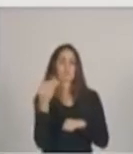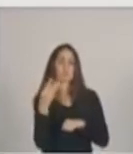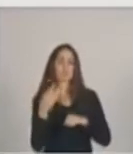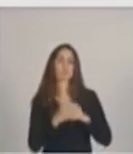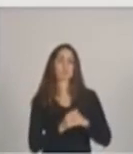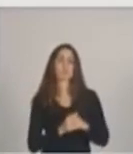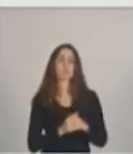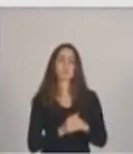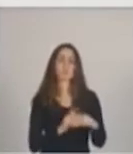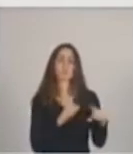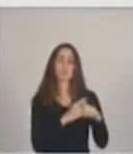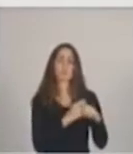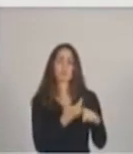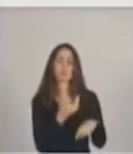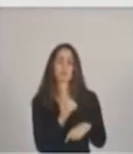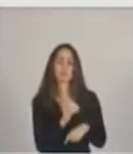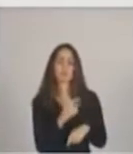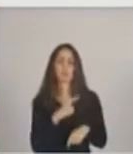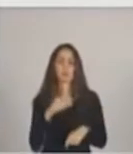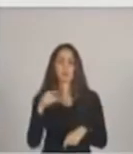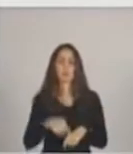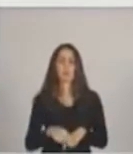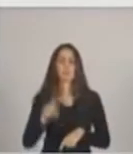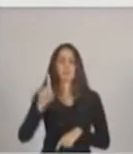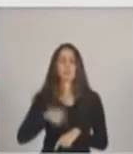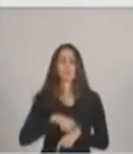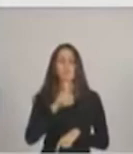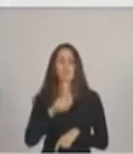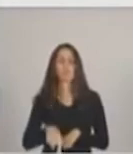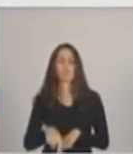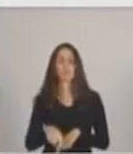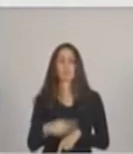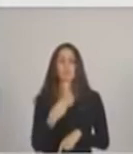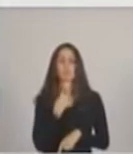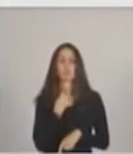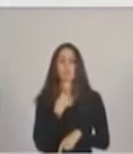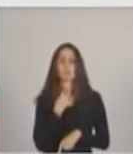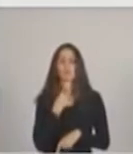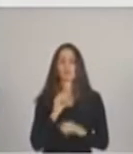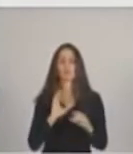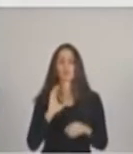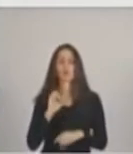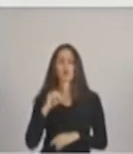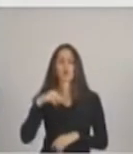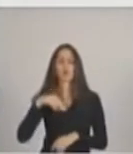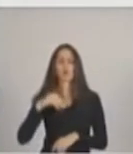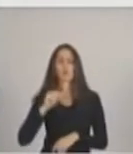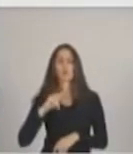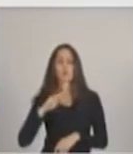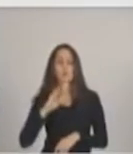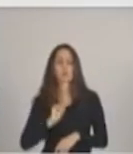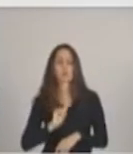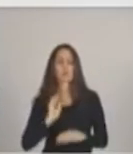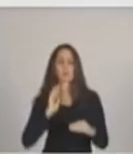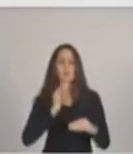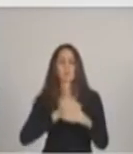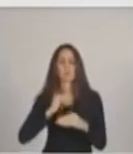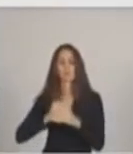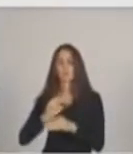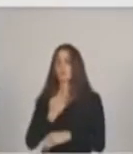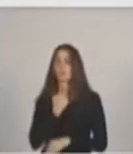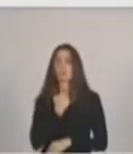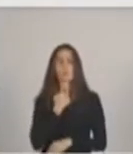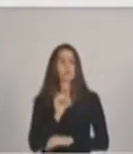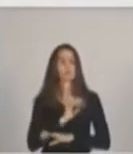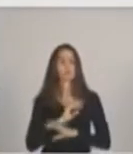É vedado ao tribunal extinguir comarca por ato administrativo. Ponto final.